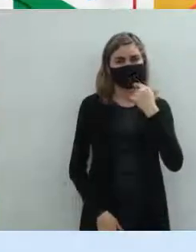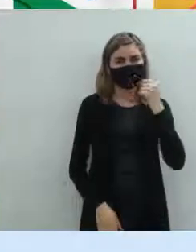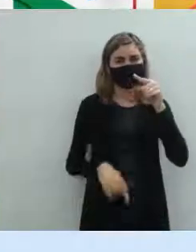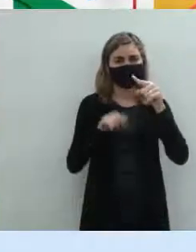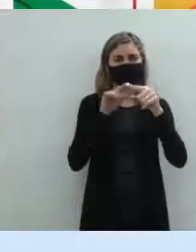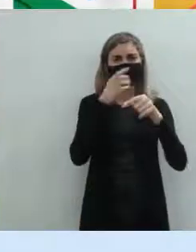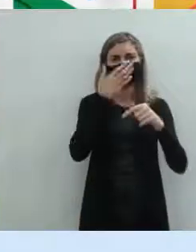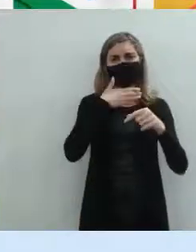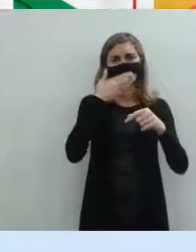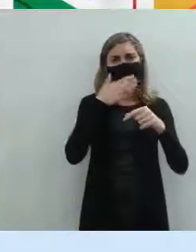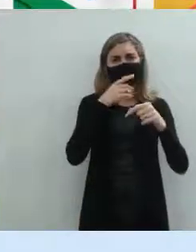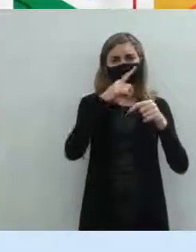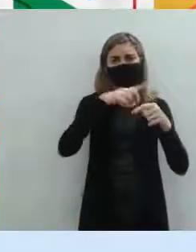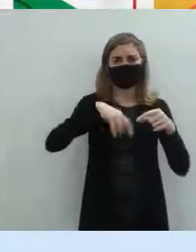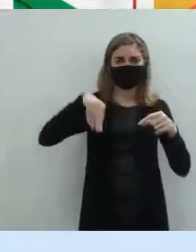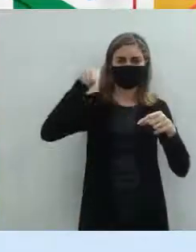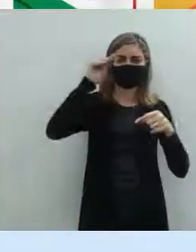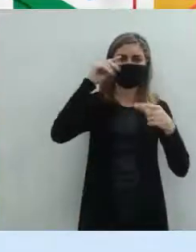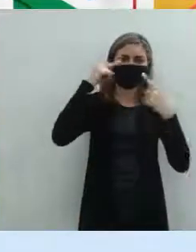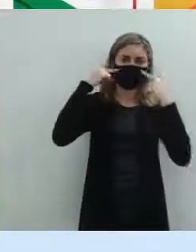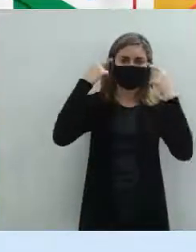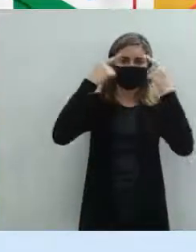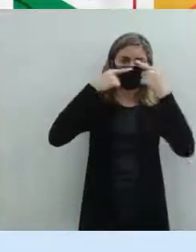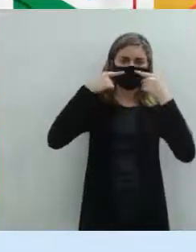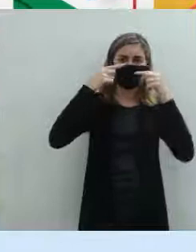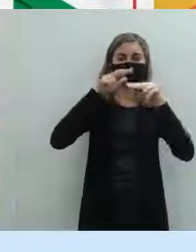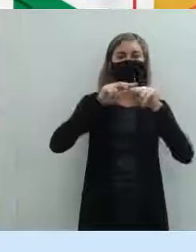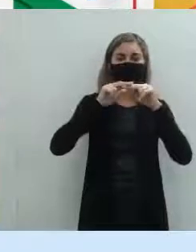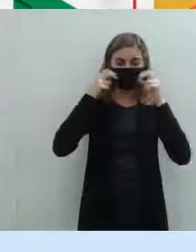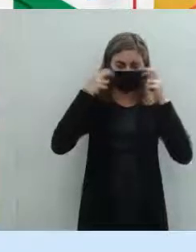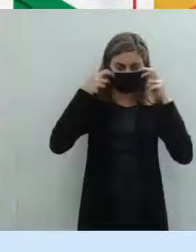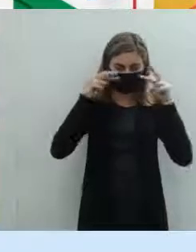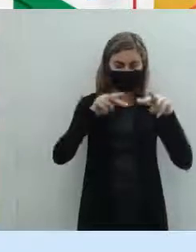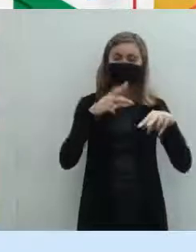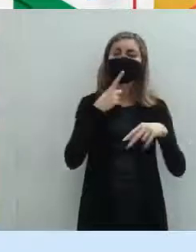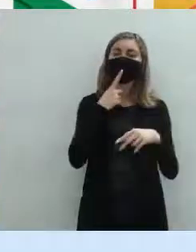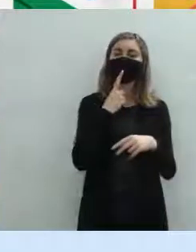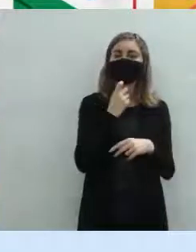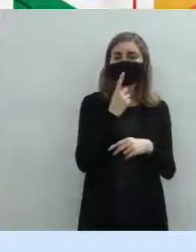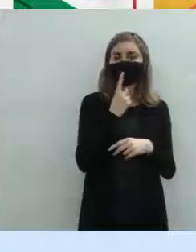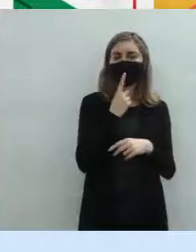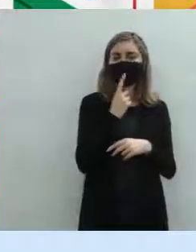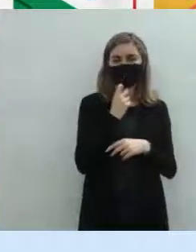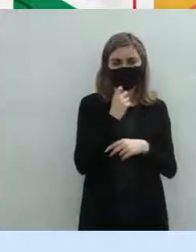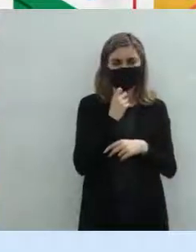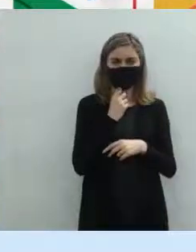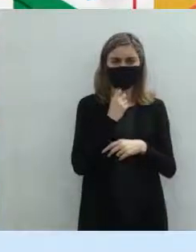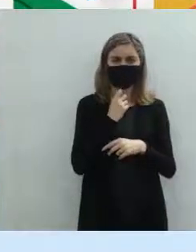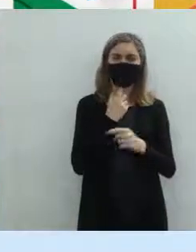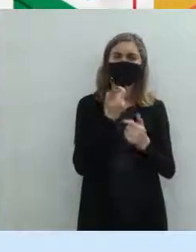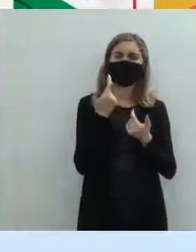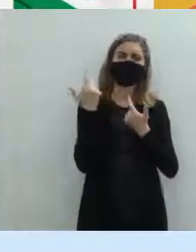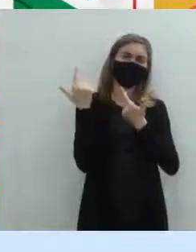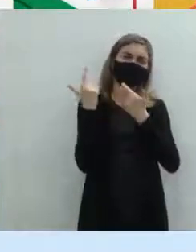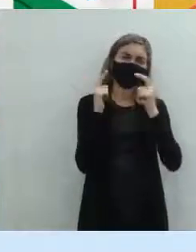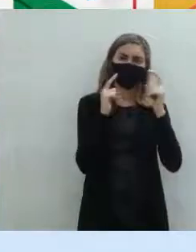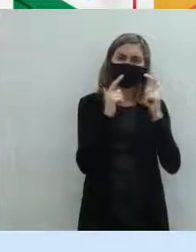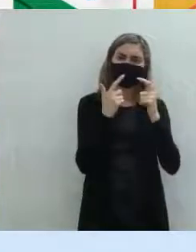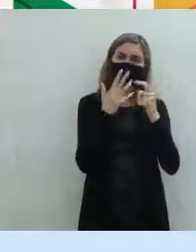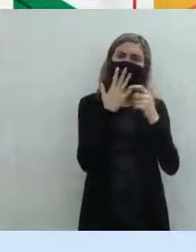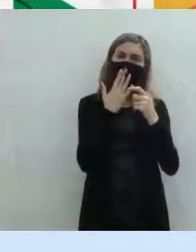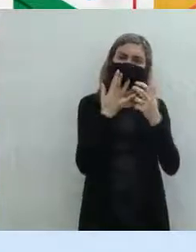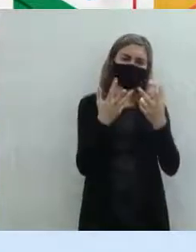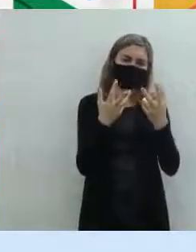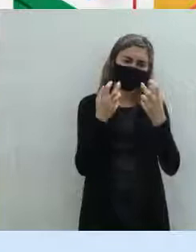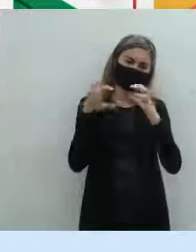na maçã é refletido para os nossos olhos. Então, por isso que a gente enxerga de vermelho. E as outras cores são absorvidas